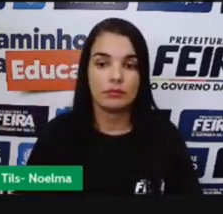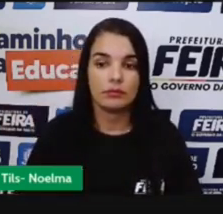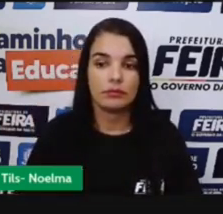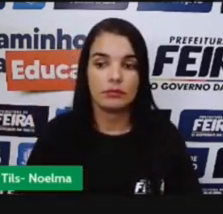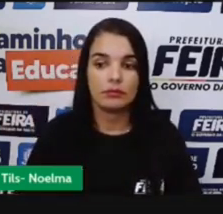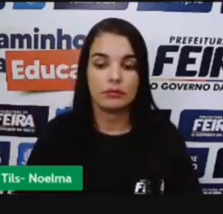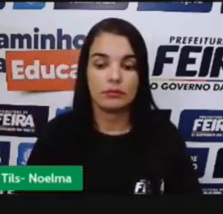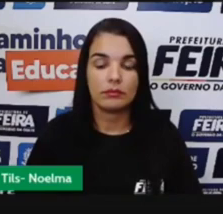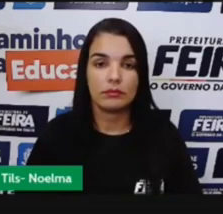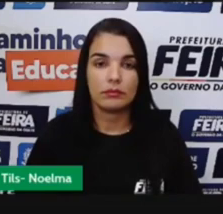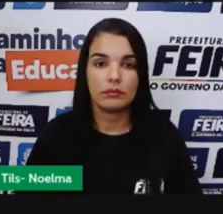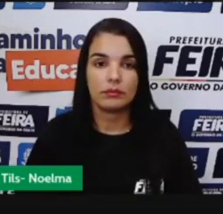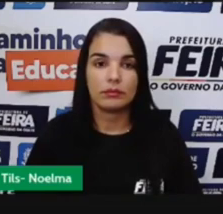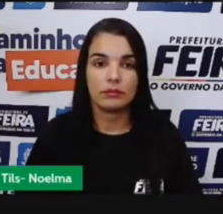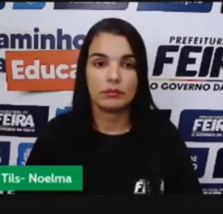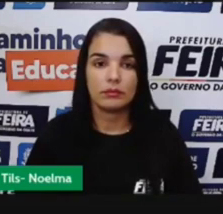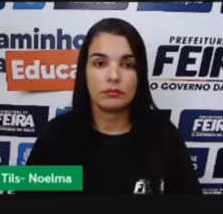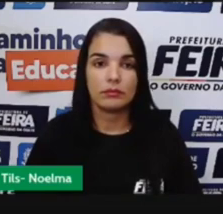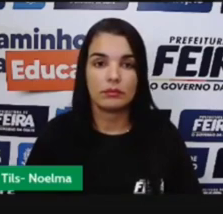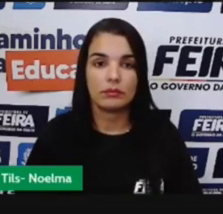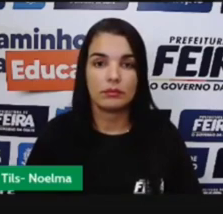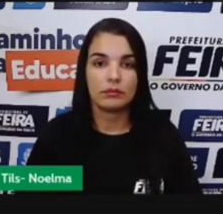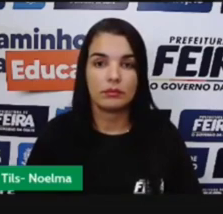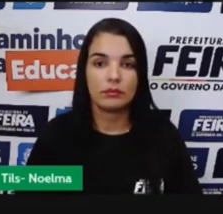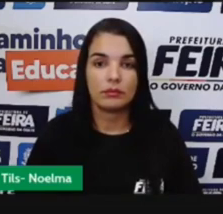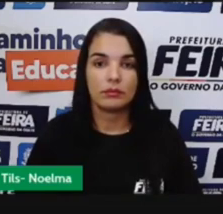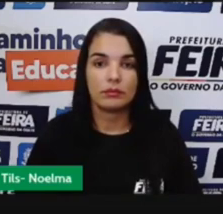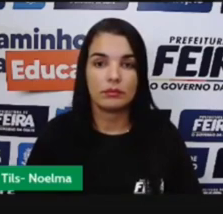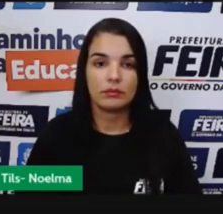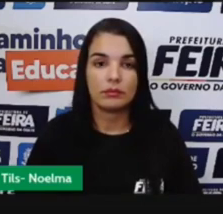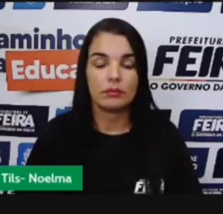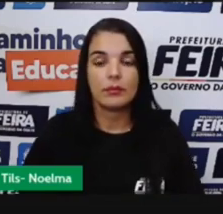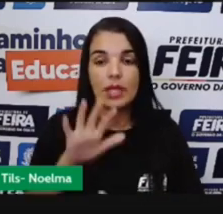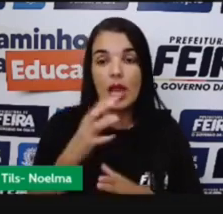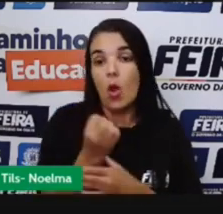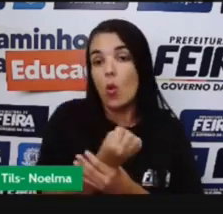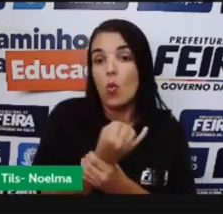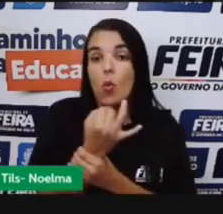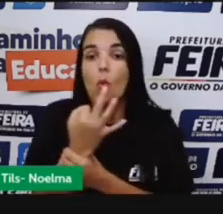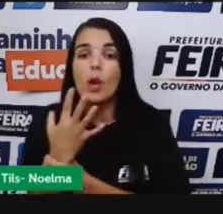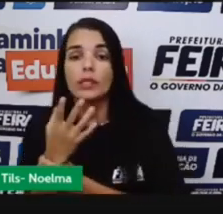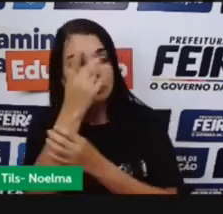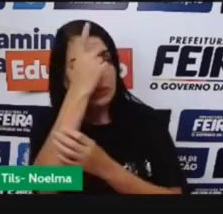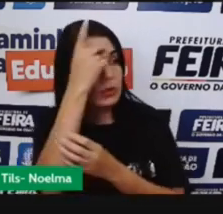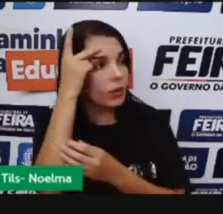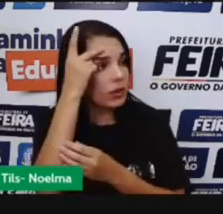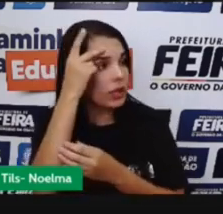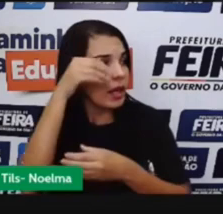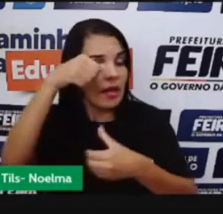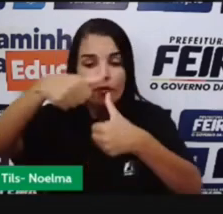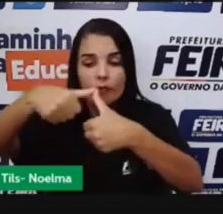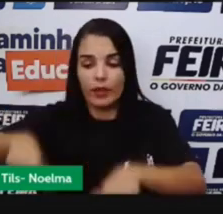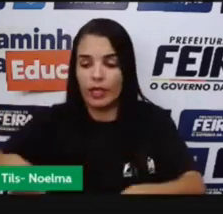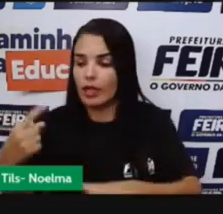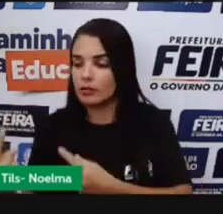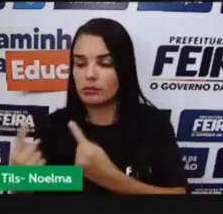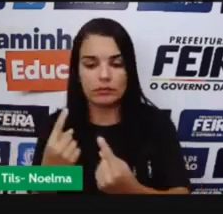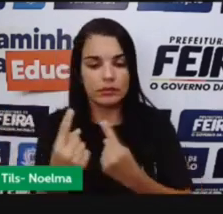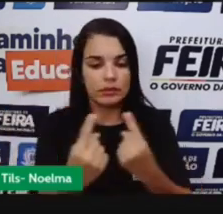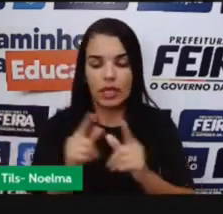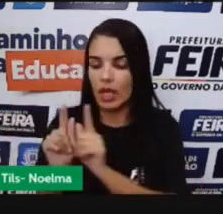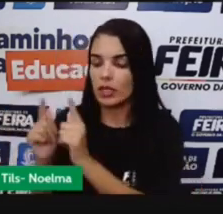6 grupos. 42 pessoas para 6 grupos. Quantas pessoas ficarão em cada grupo? Se nós